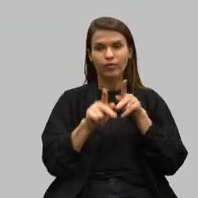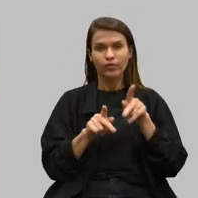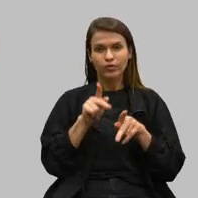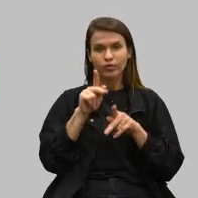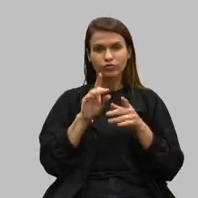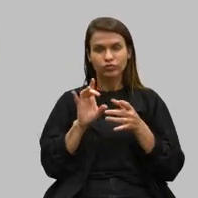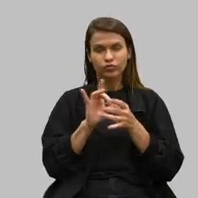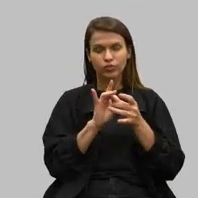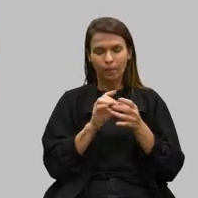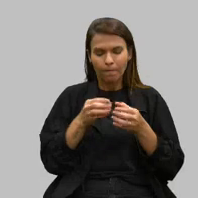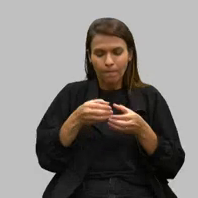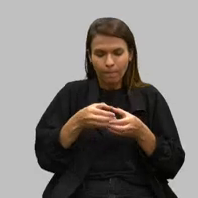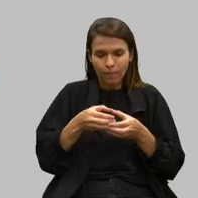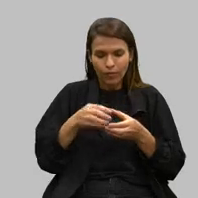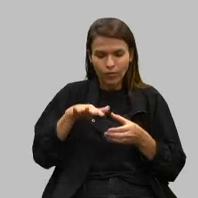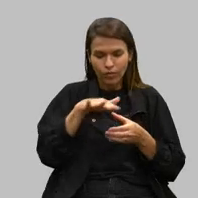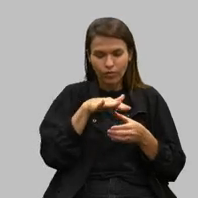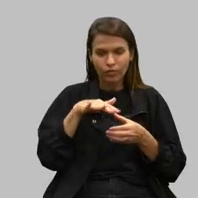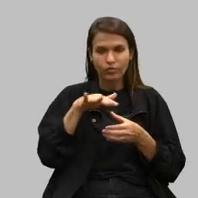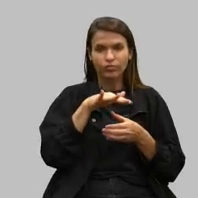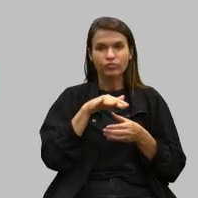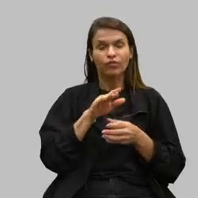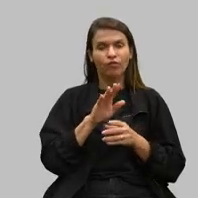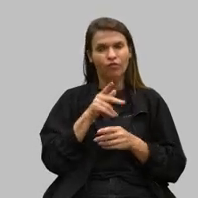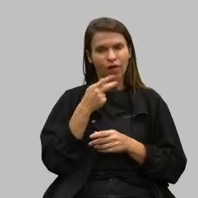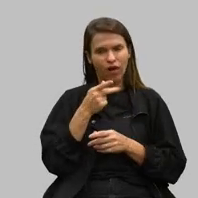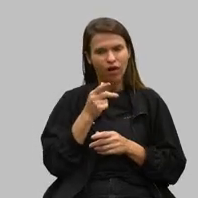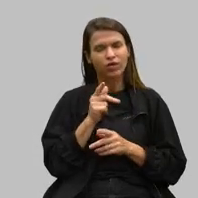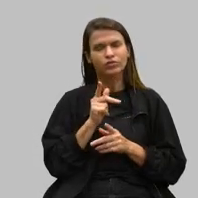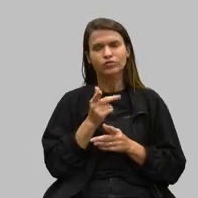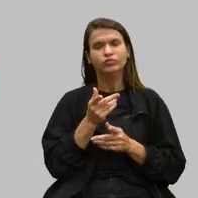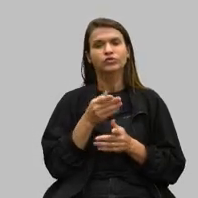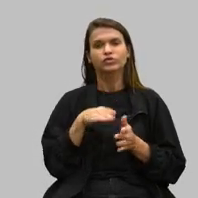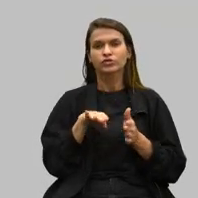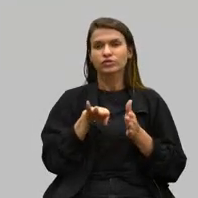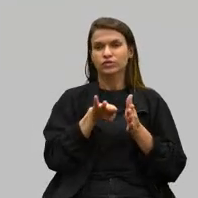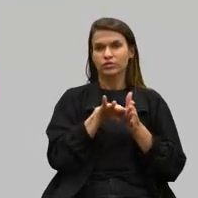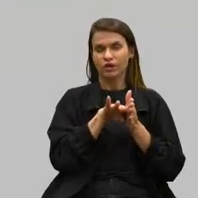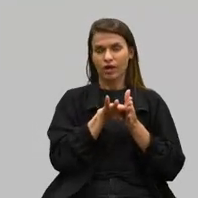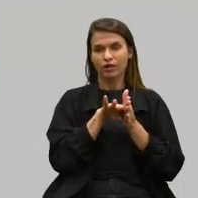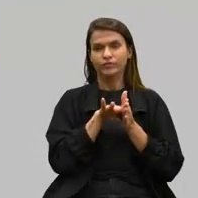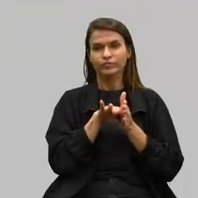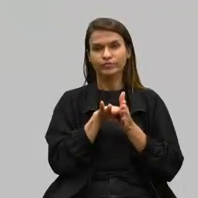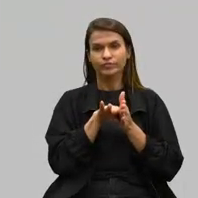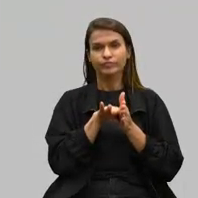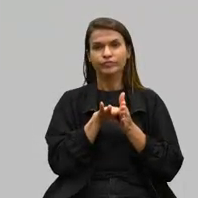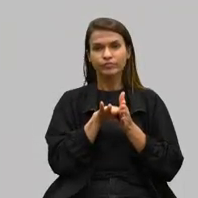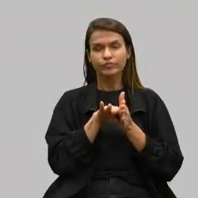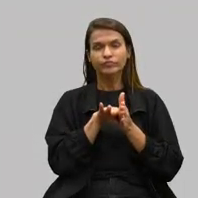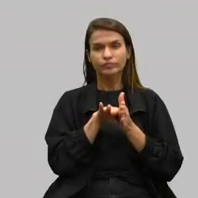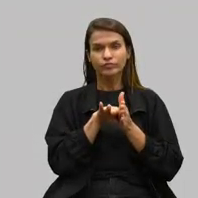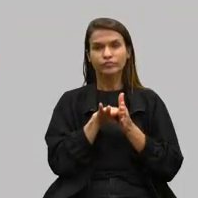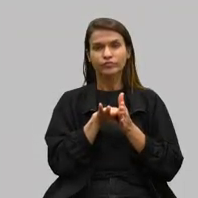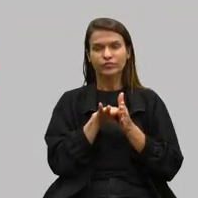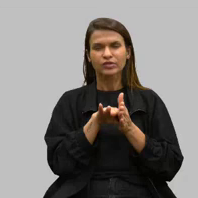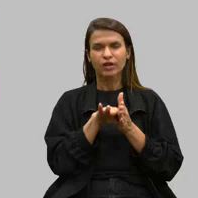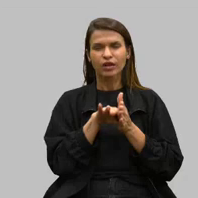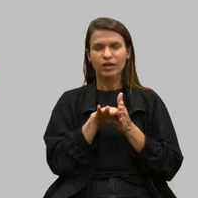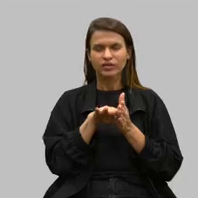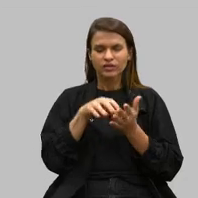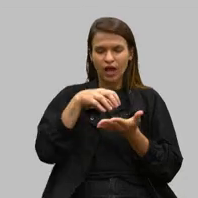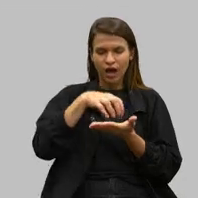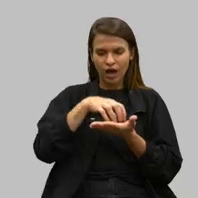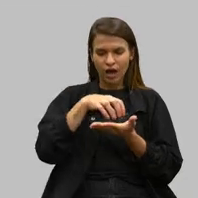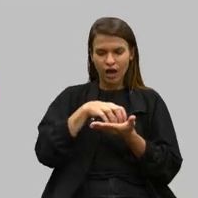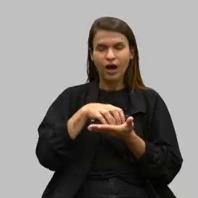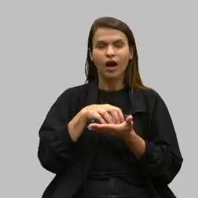microregião porque vem-se falando muito da chegada desse braço oncológico na região